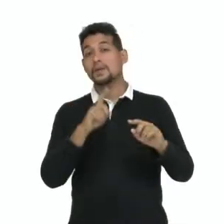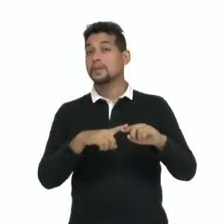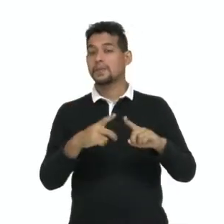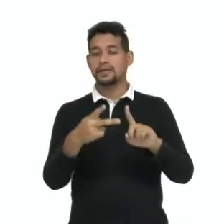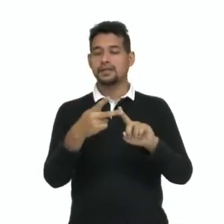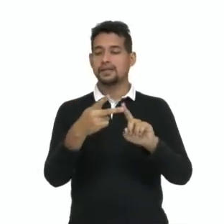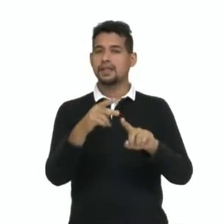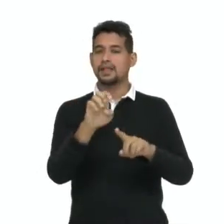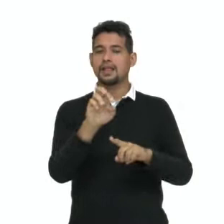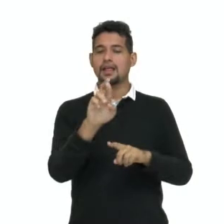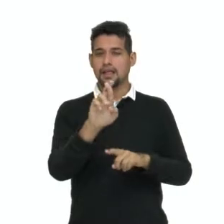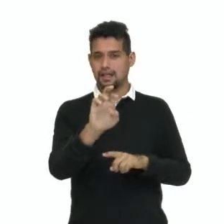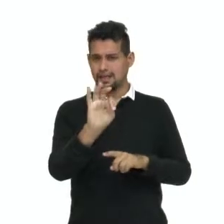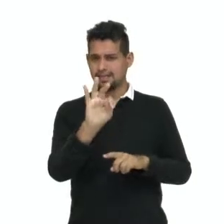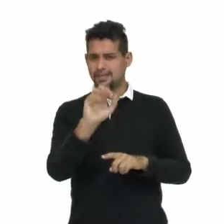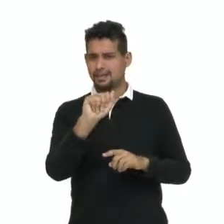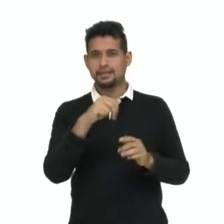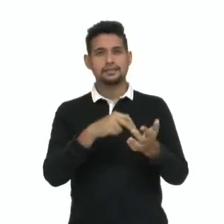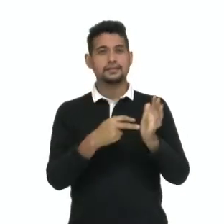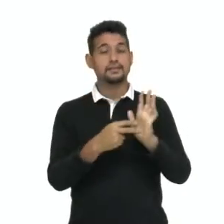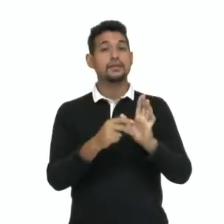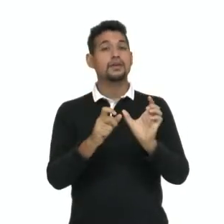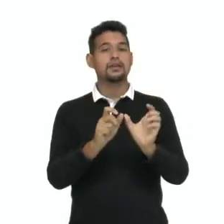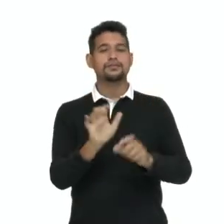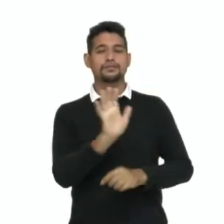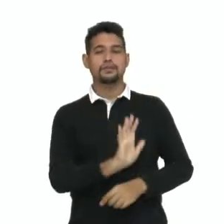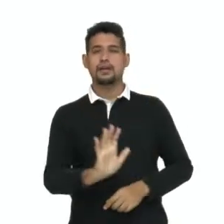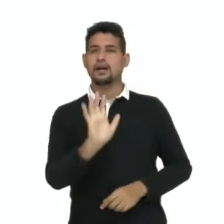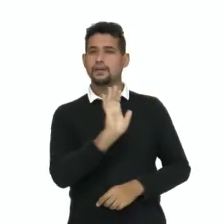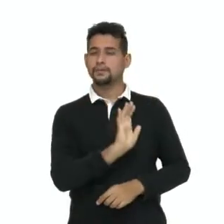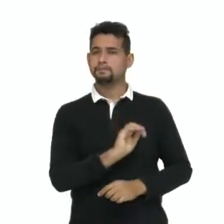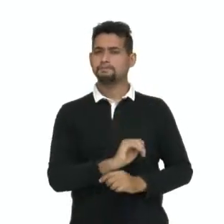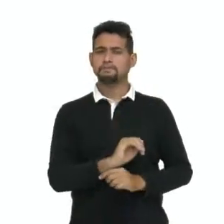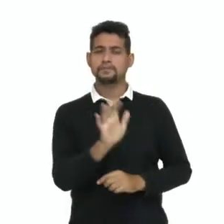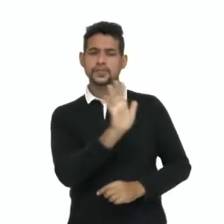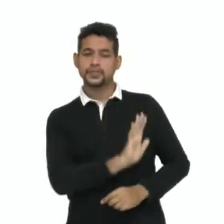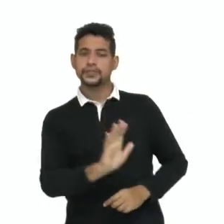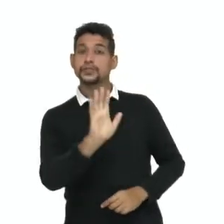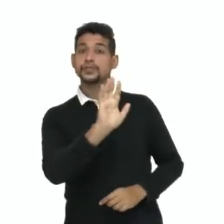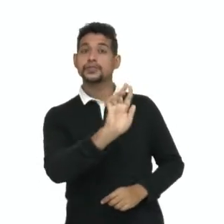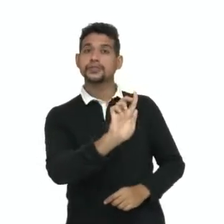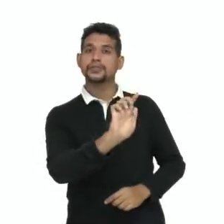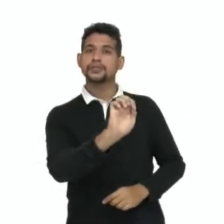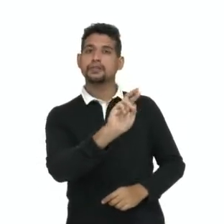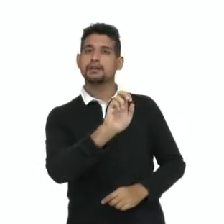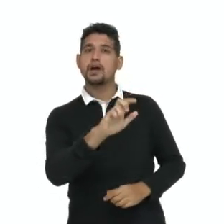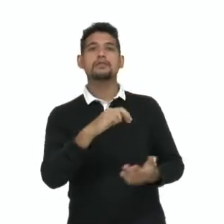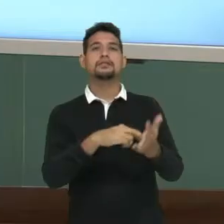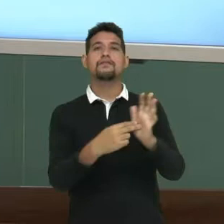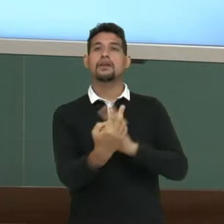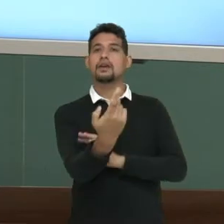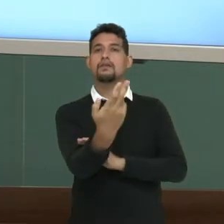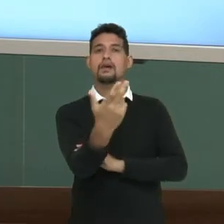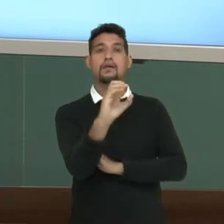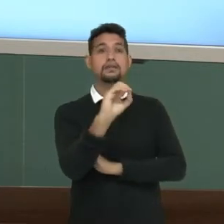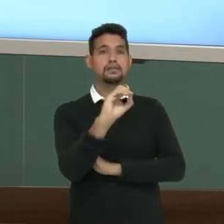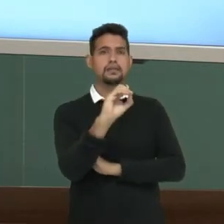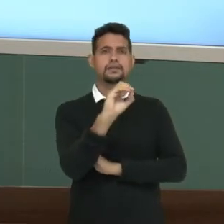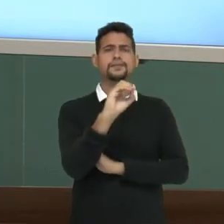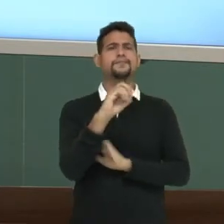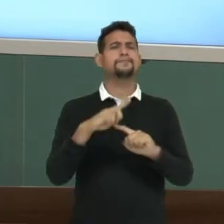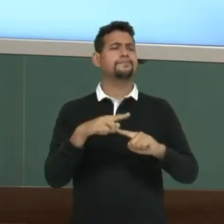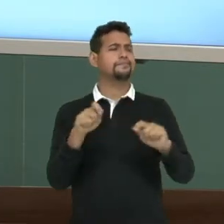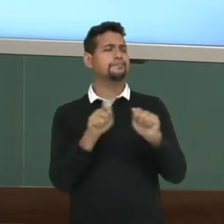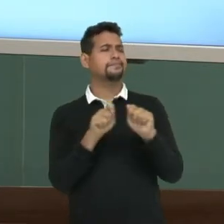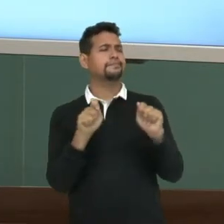segunda reta, ela está na forma geral. Geral significa que ela está igual a 0. Então o que eu tenho que